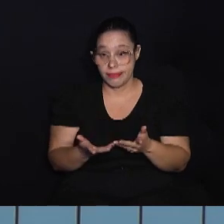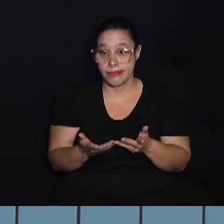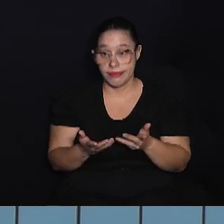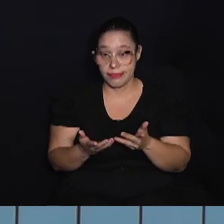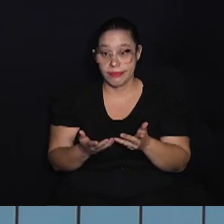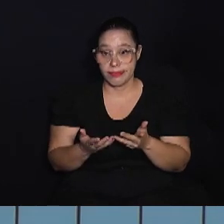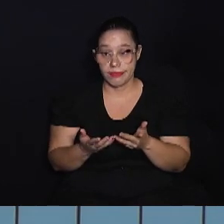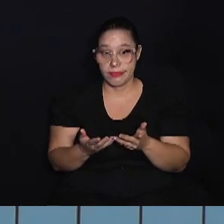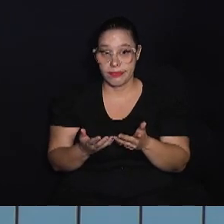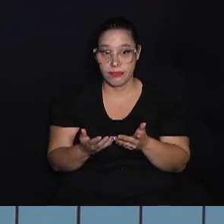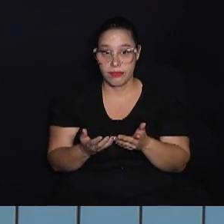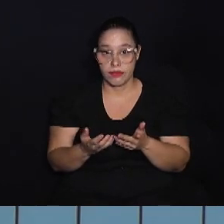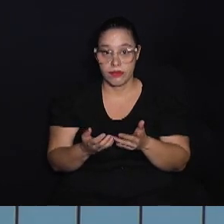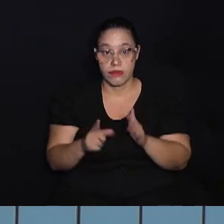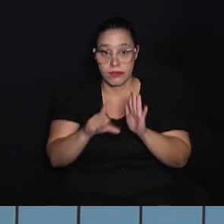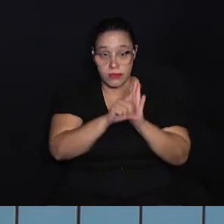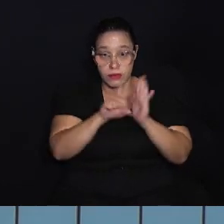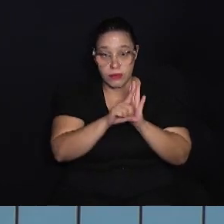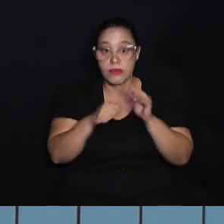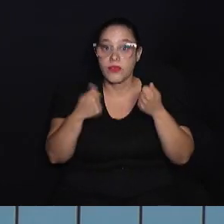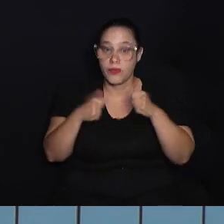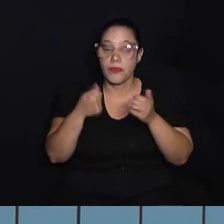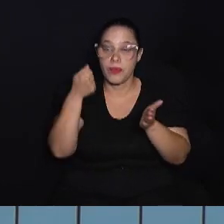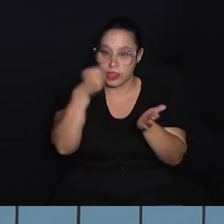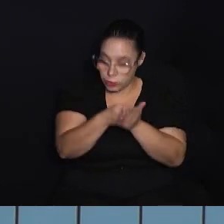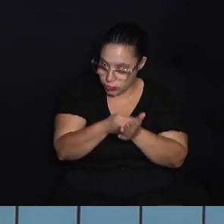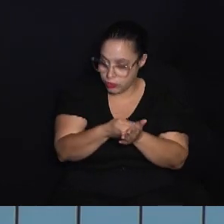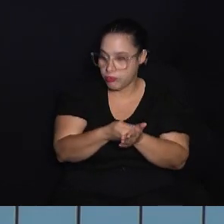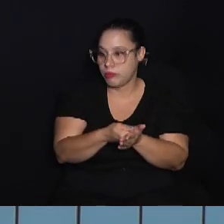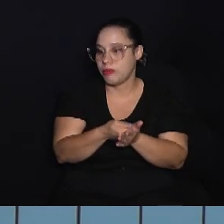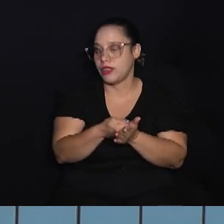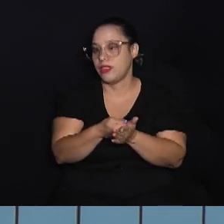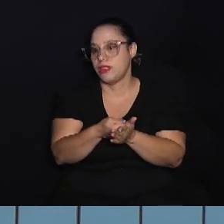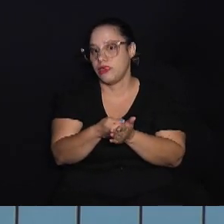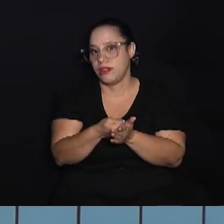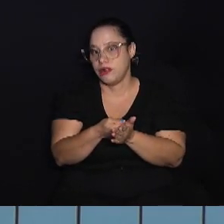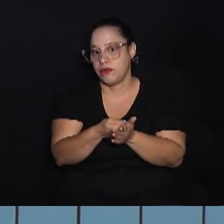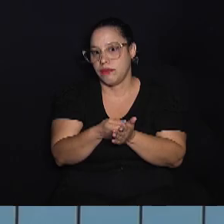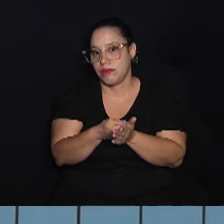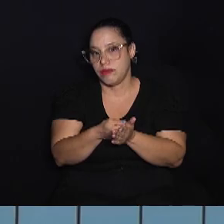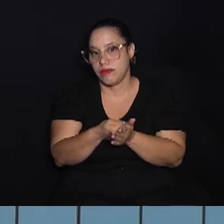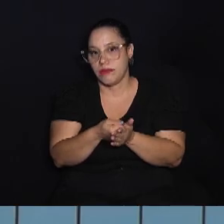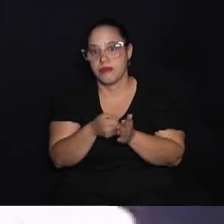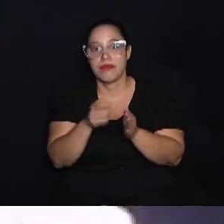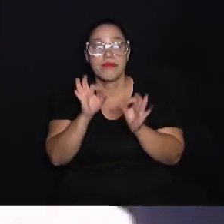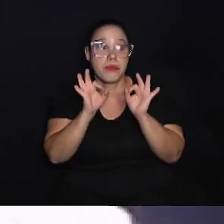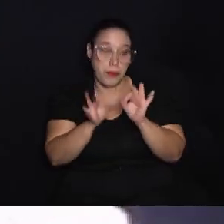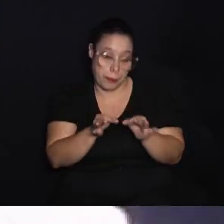produtiva desses materiais, desses produtos, né? Então está na lei, a gente precisa cumprir isso, né?